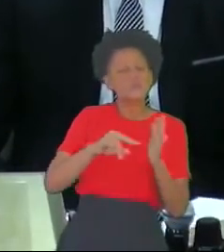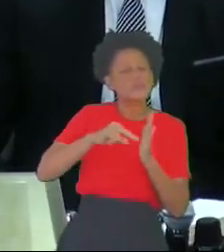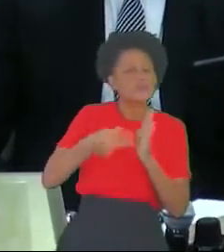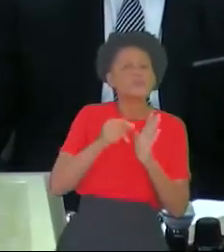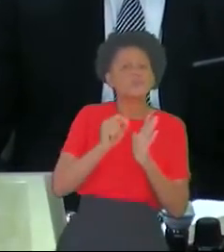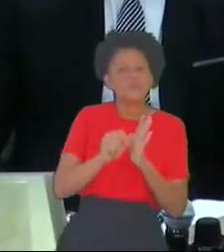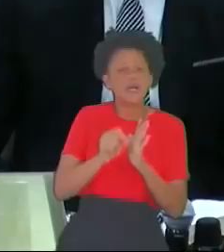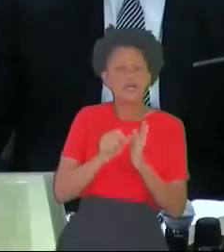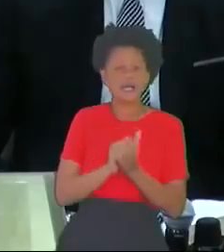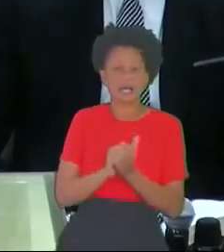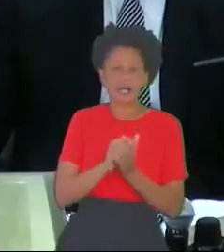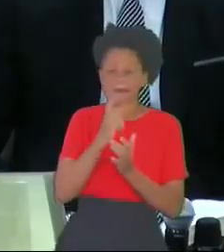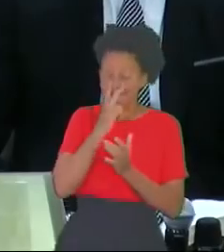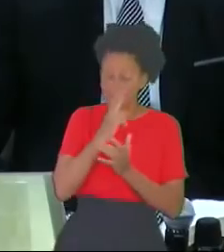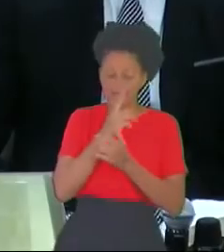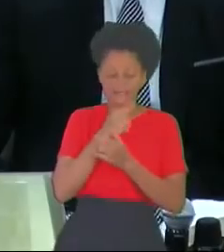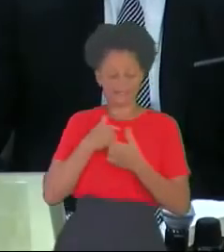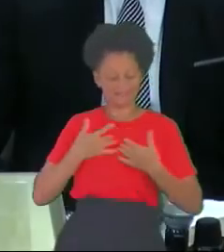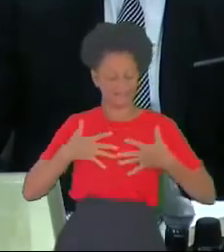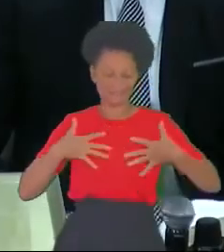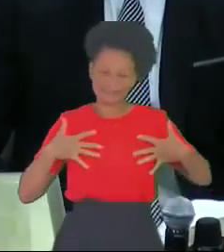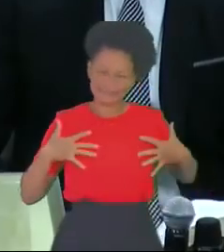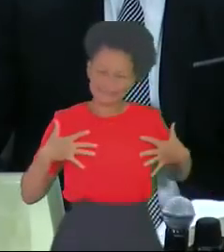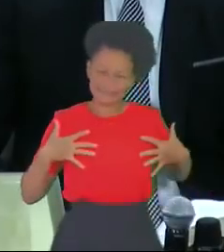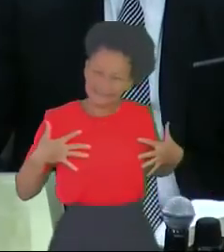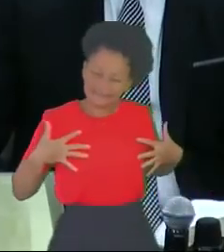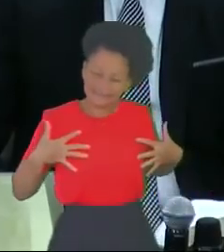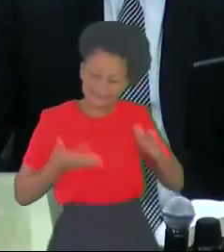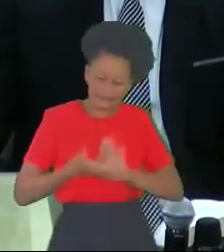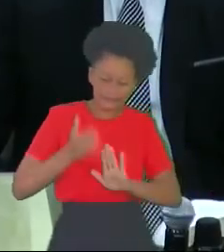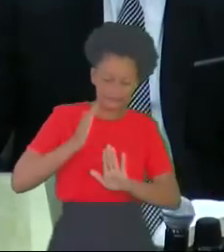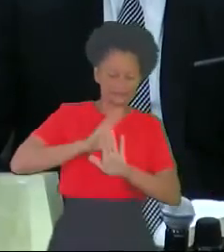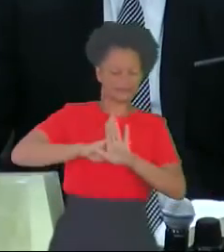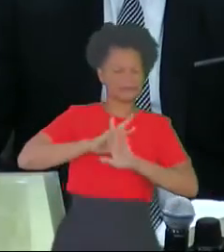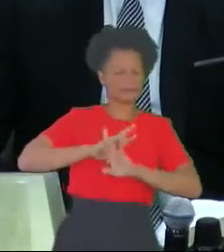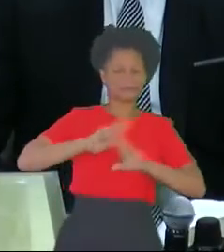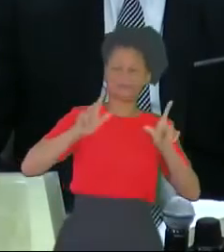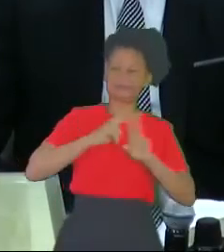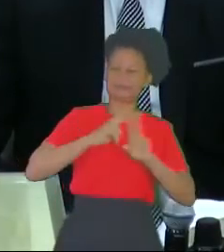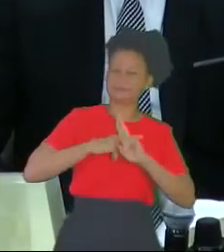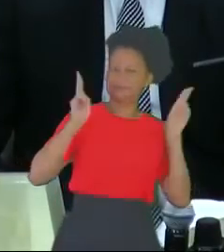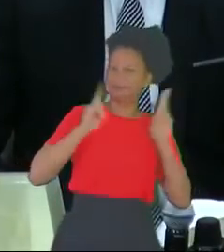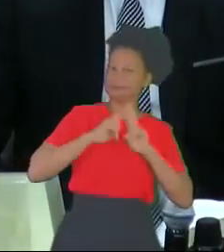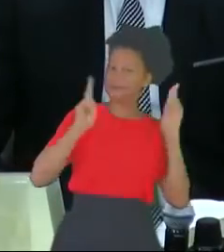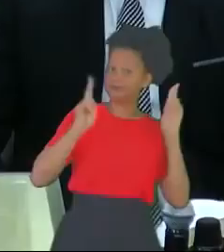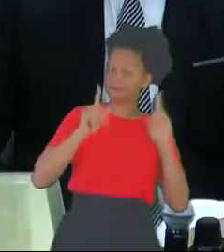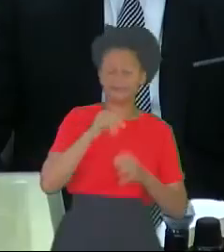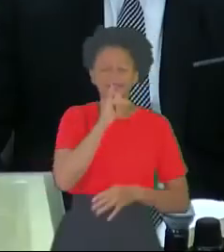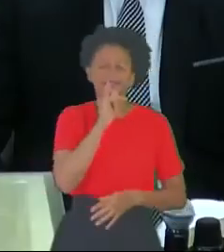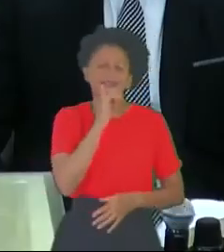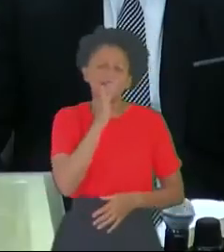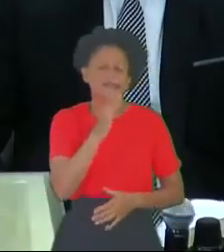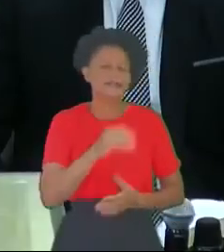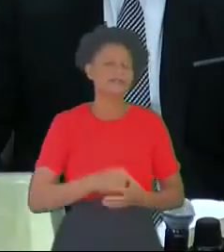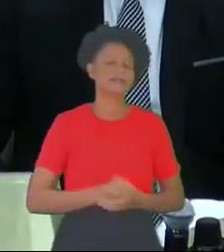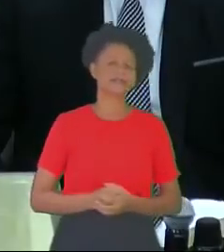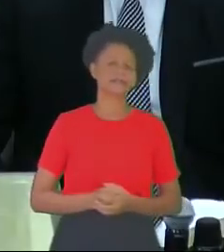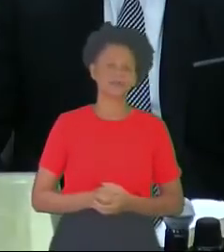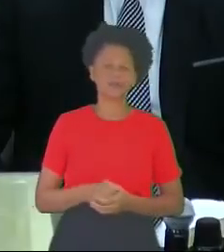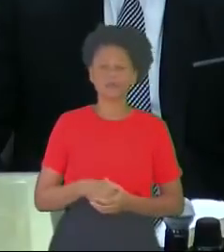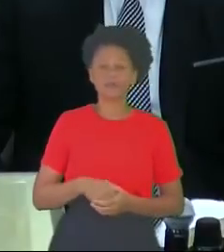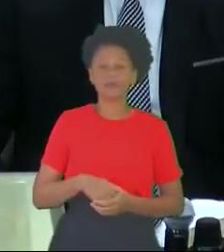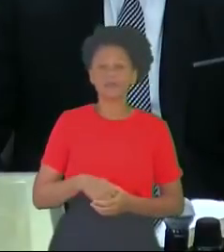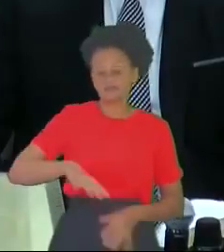fazer uma aparência de uma coisa que não é. Glória a Deus. Por exemplo, um macumbeiro